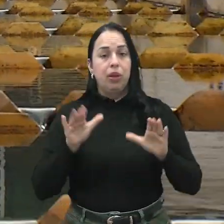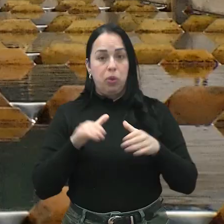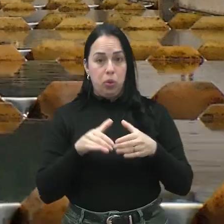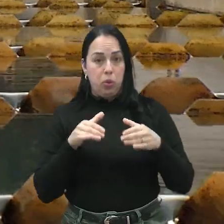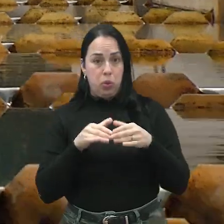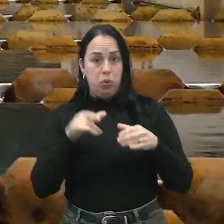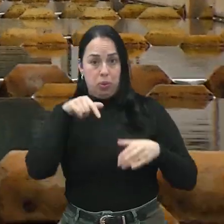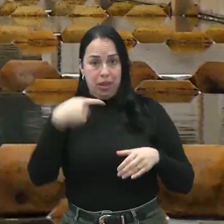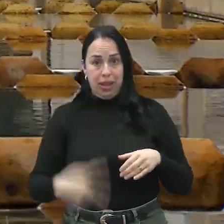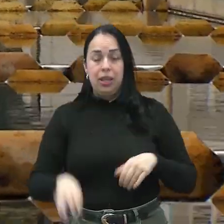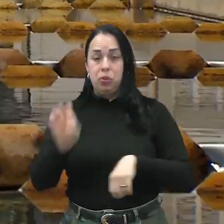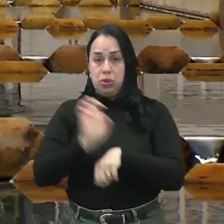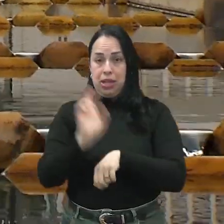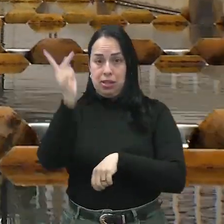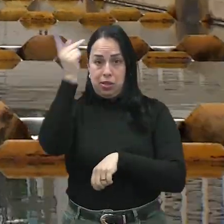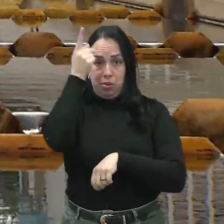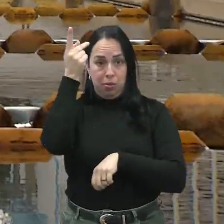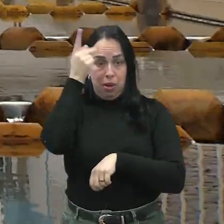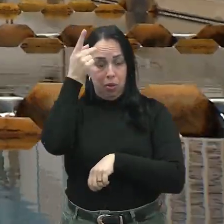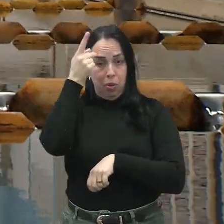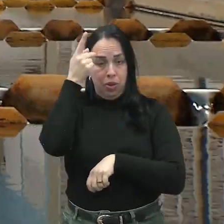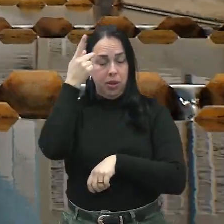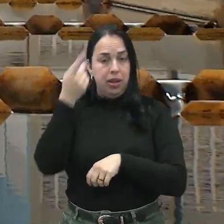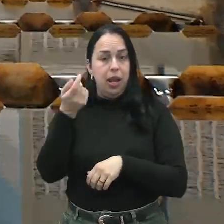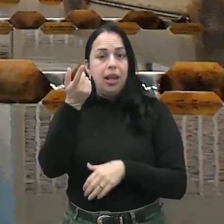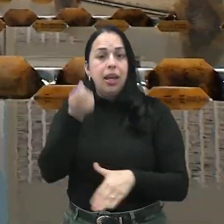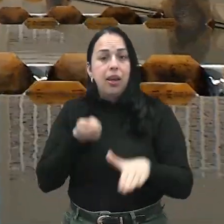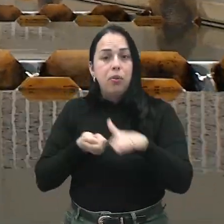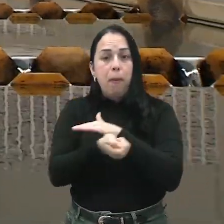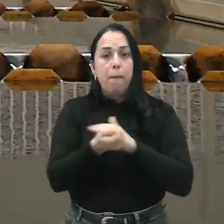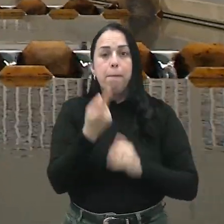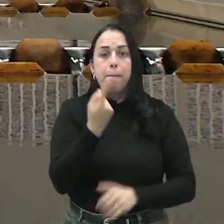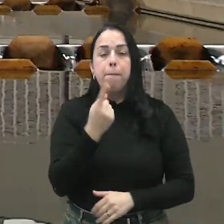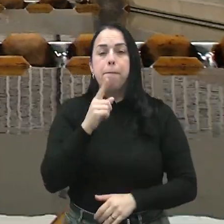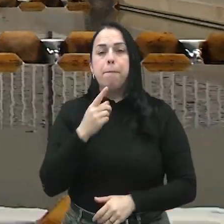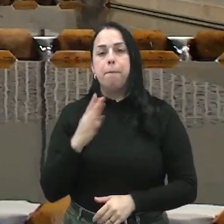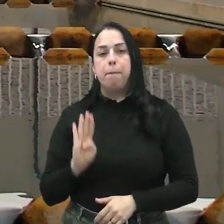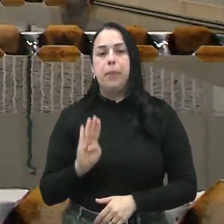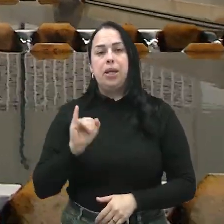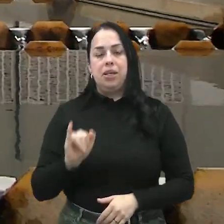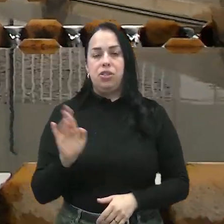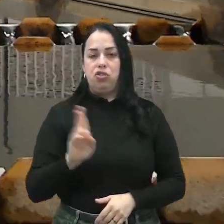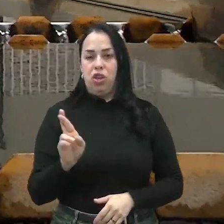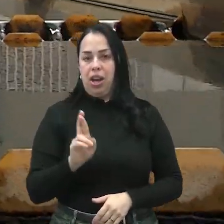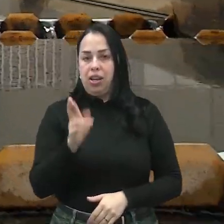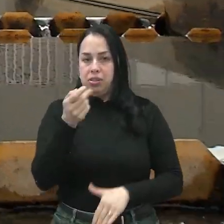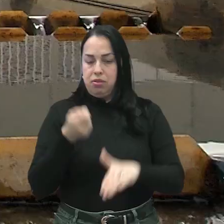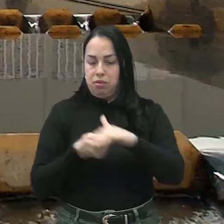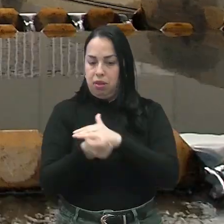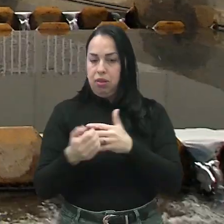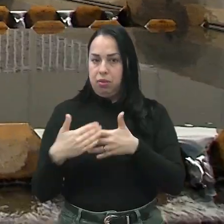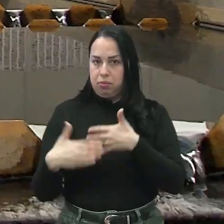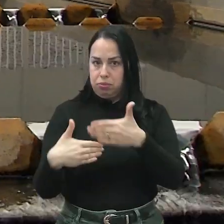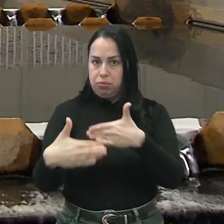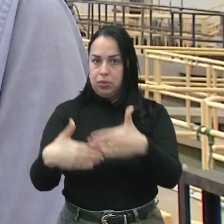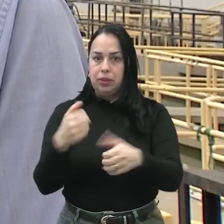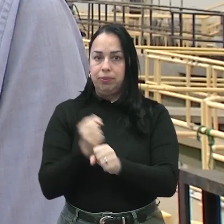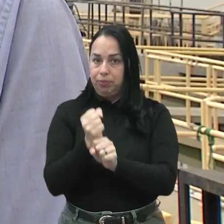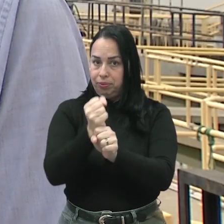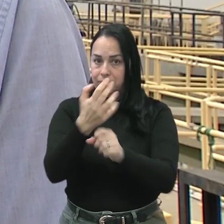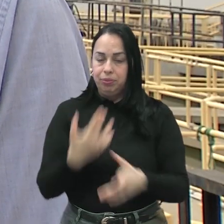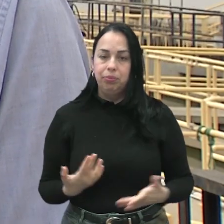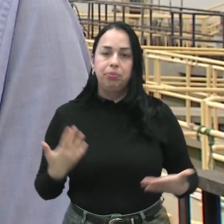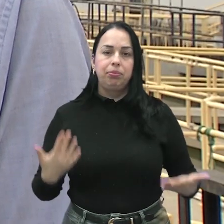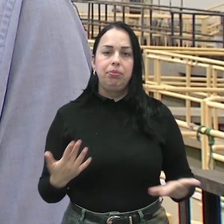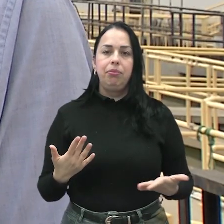Companhia de Saneamento Básico do Estado de São Paulo prevê investir quase R$ 1 bilhão nos próximos anos. Para